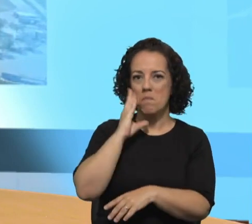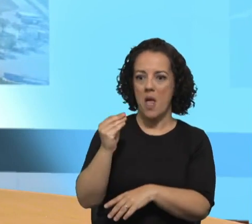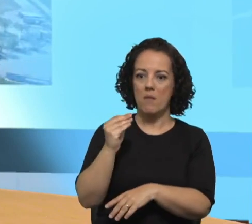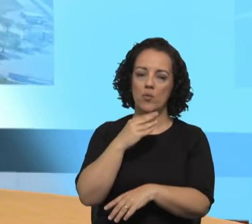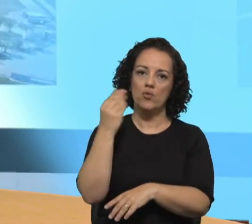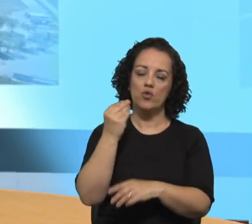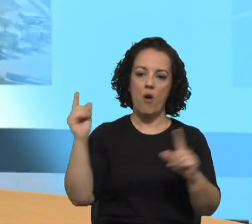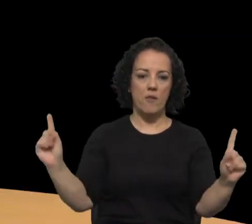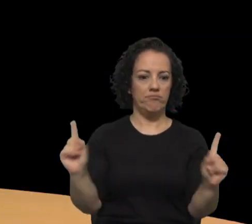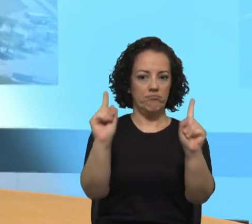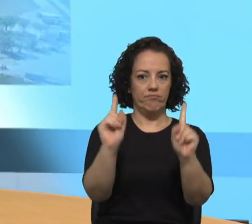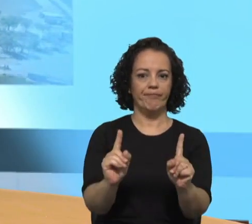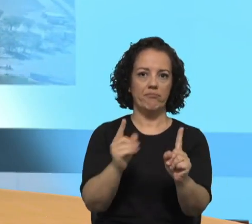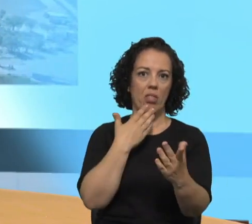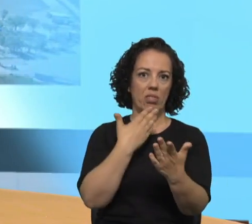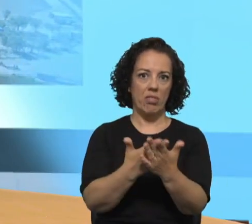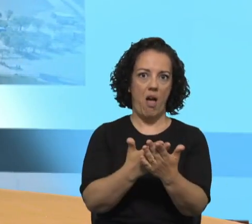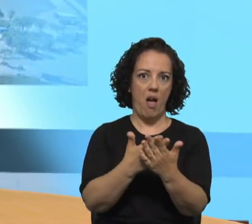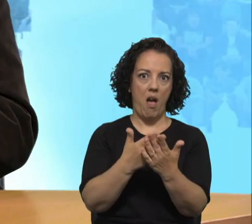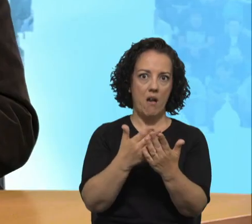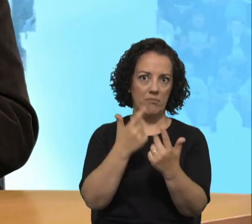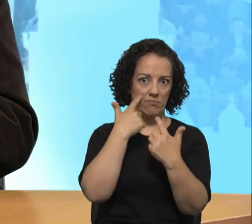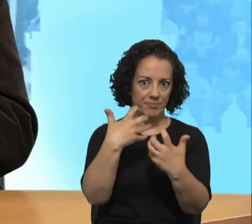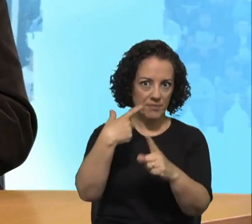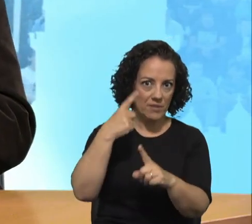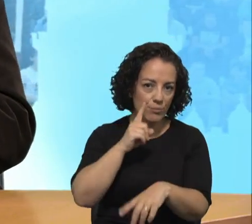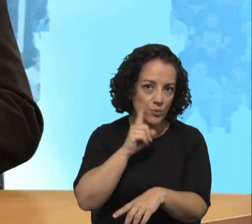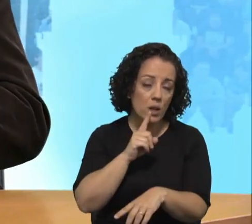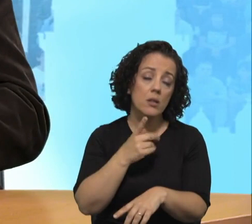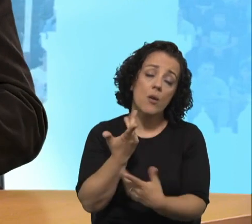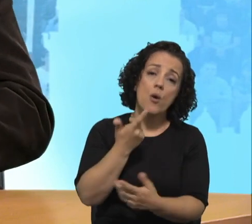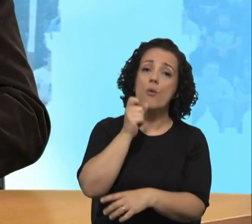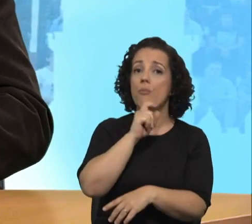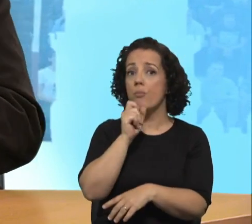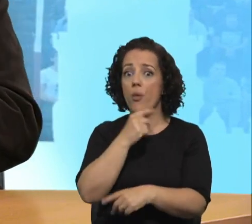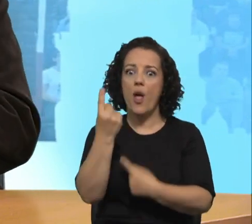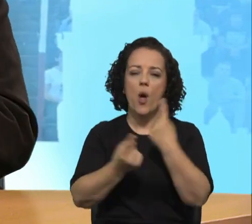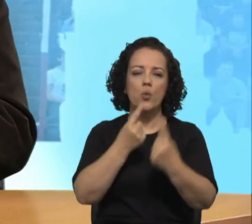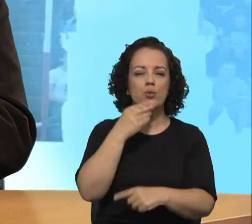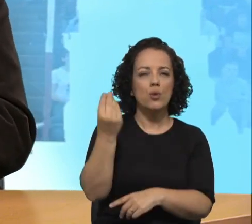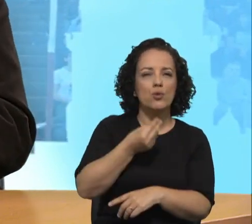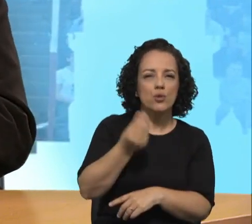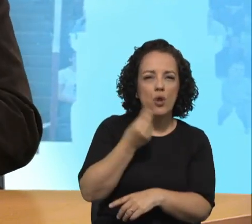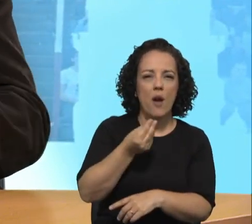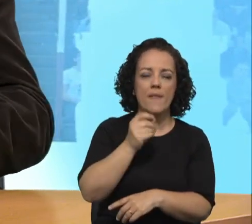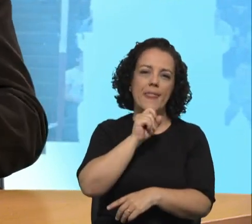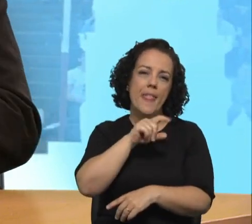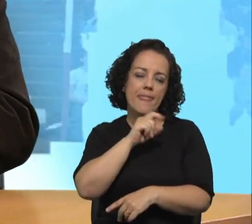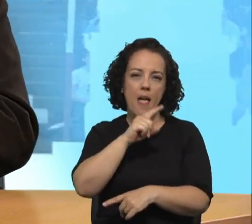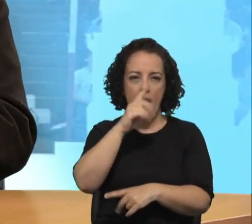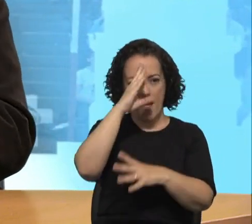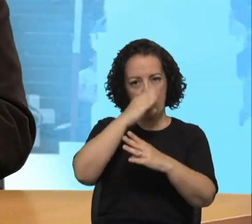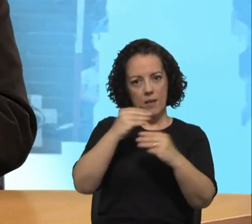um ponto importante. Os jovens certamente poderão ultrapassar algumas das suas barreiras que a